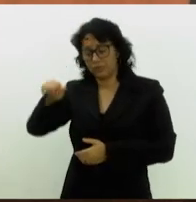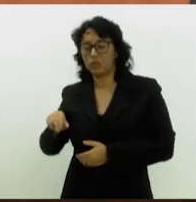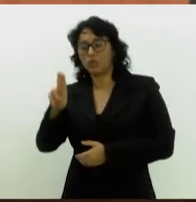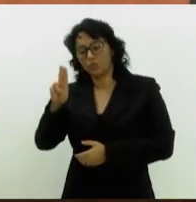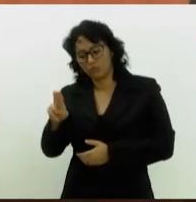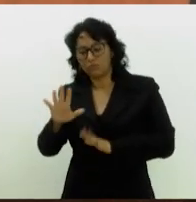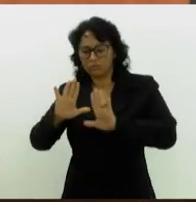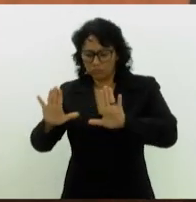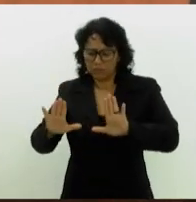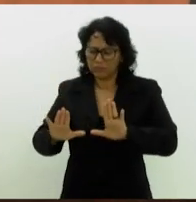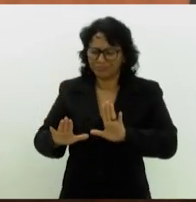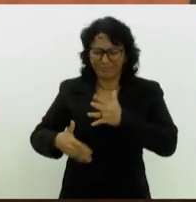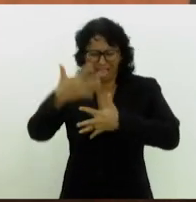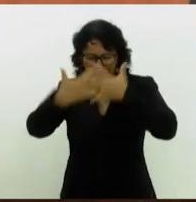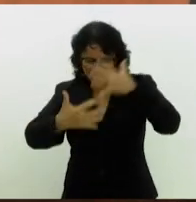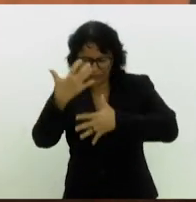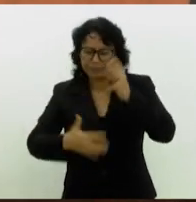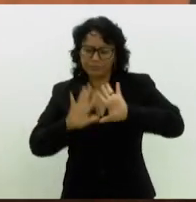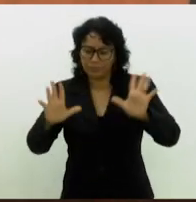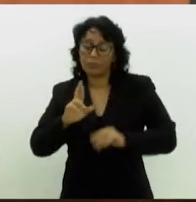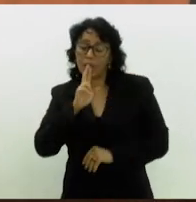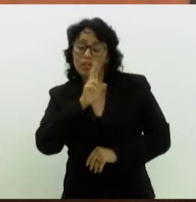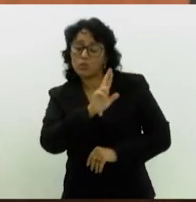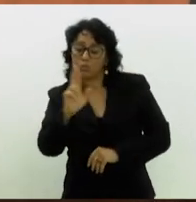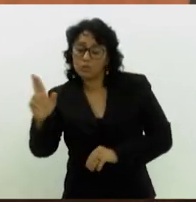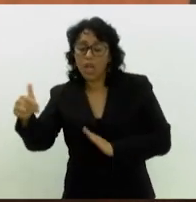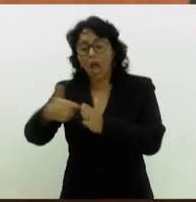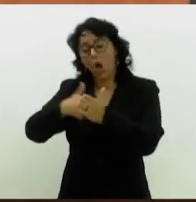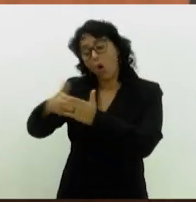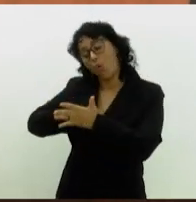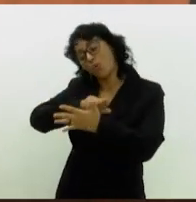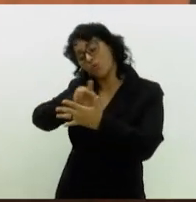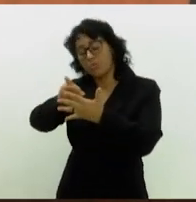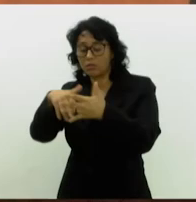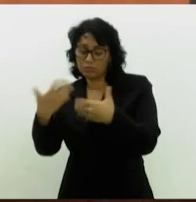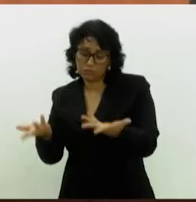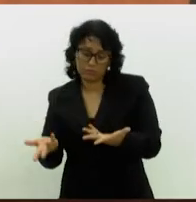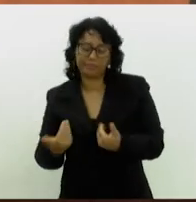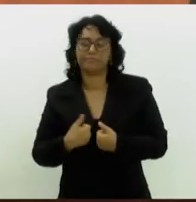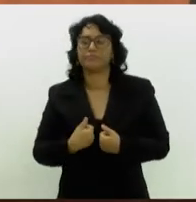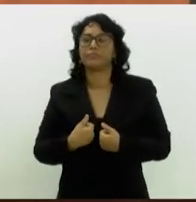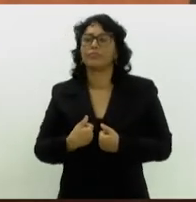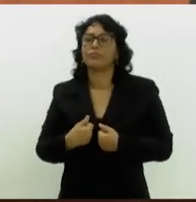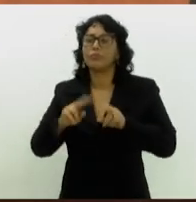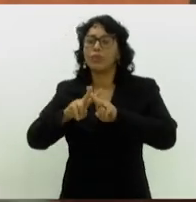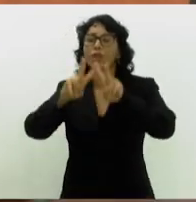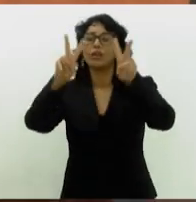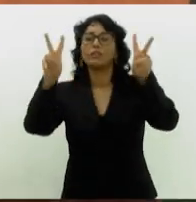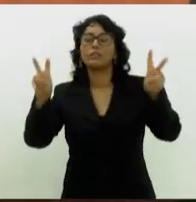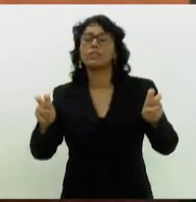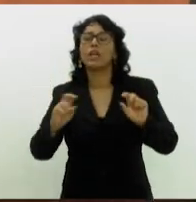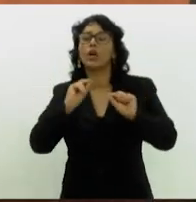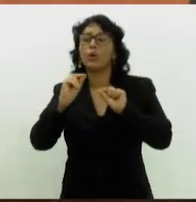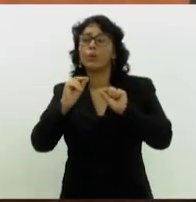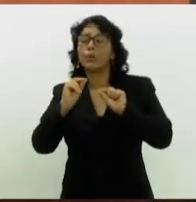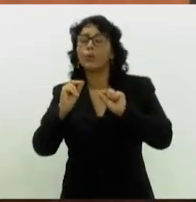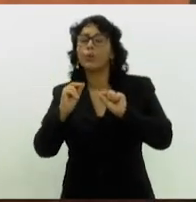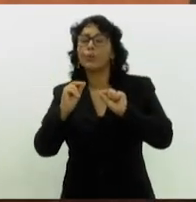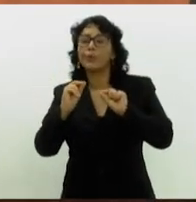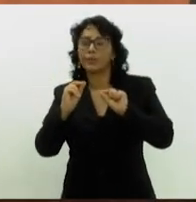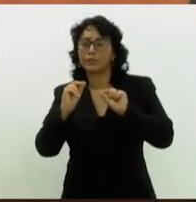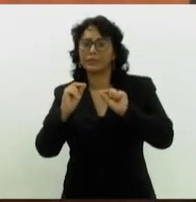o expediente final responder alguns questionamentos que foram feitos aqui por um deputado da base do governo sobre a questão da recomposição porque eu acho que tem uma